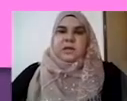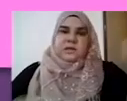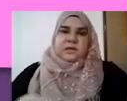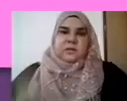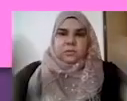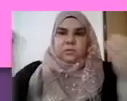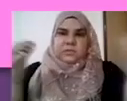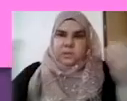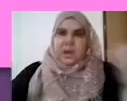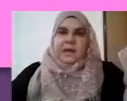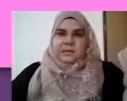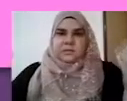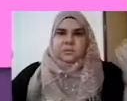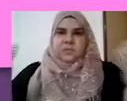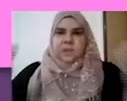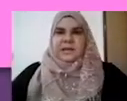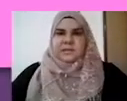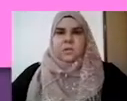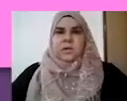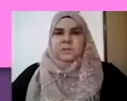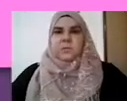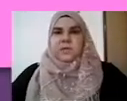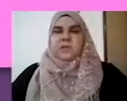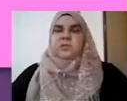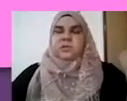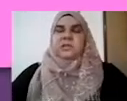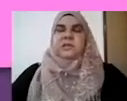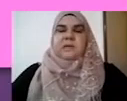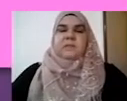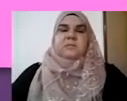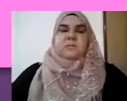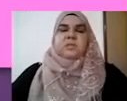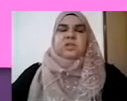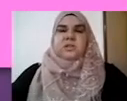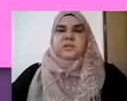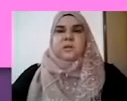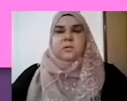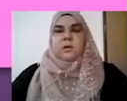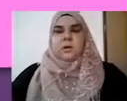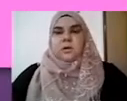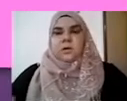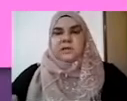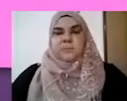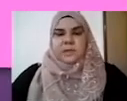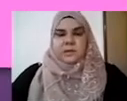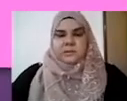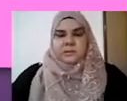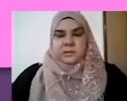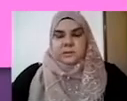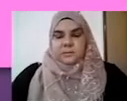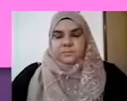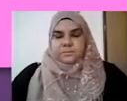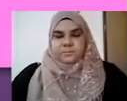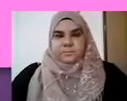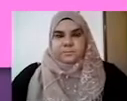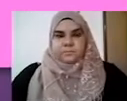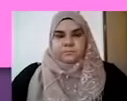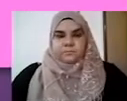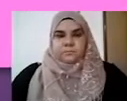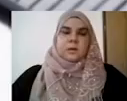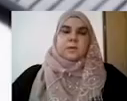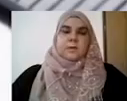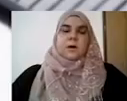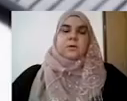correspondente a quem? Os iguais. Os iguais são correspondentes. Os que têm a mesma medida são correspondentes.